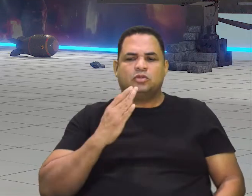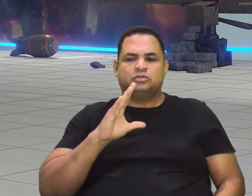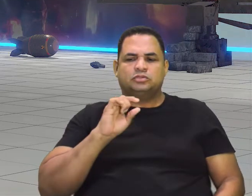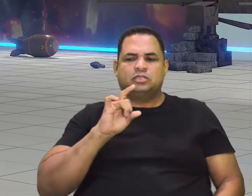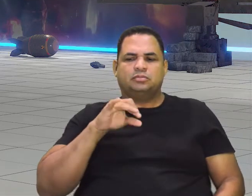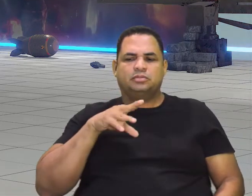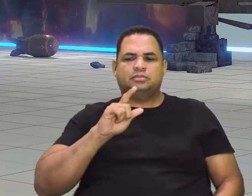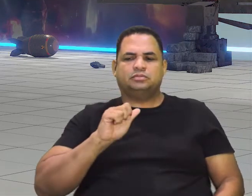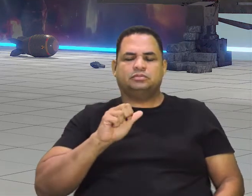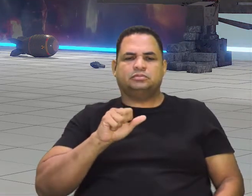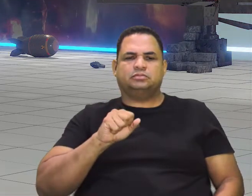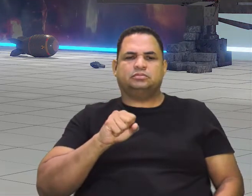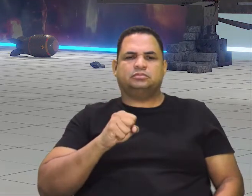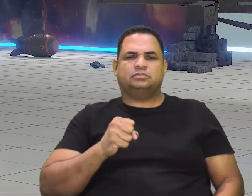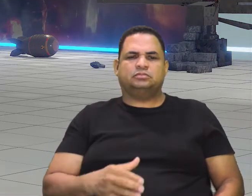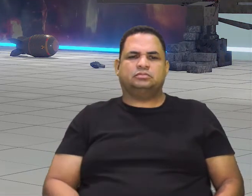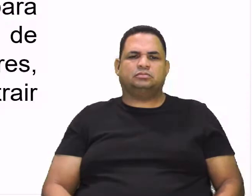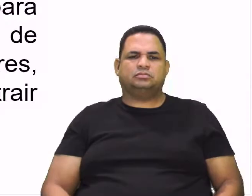sapiens.